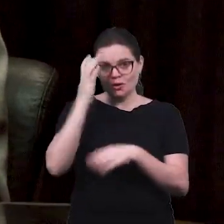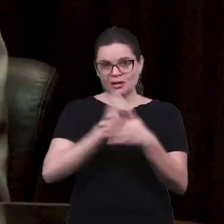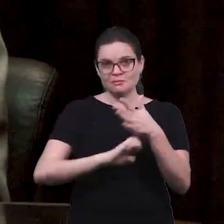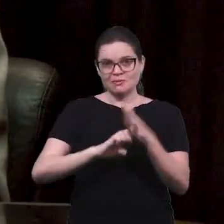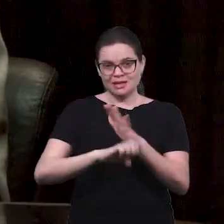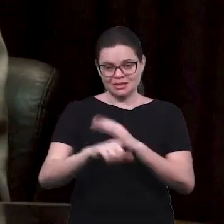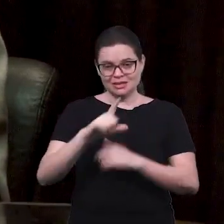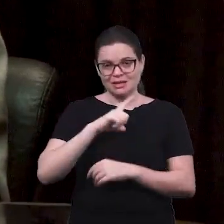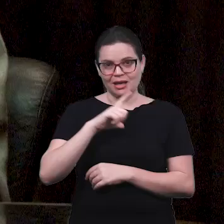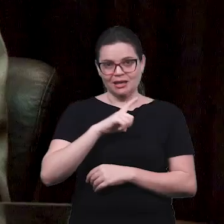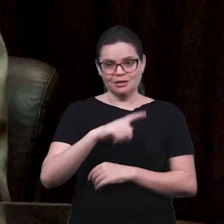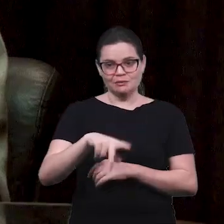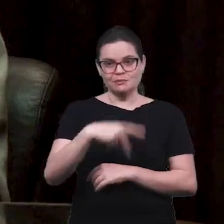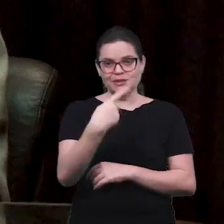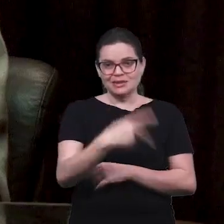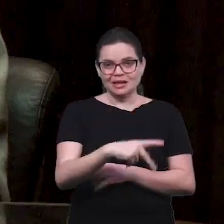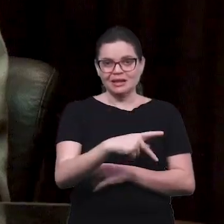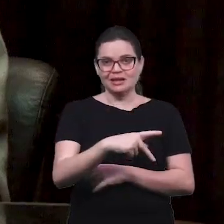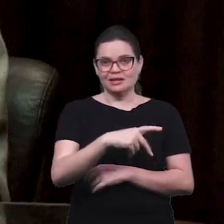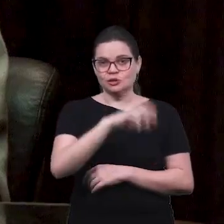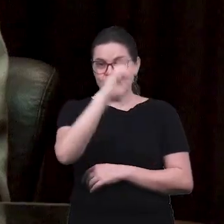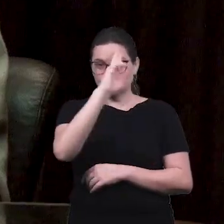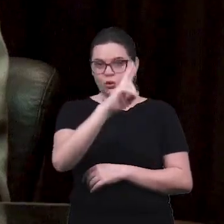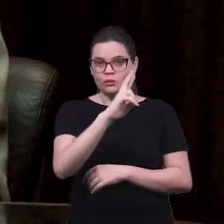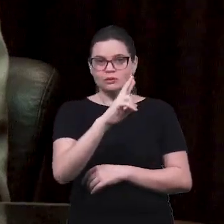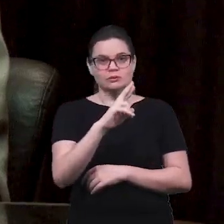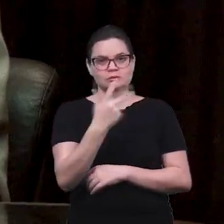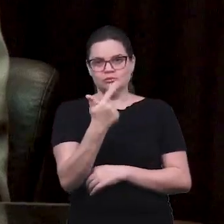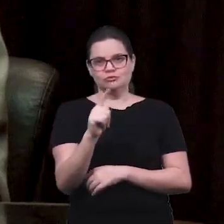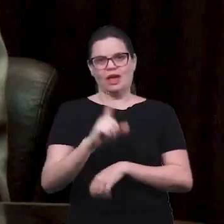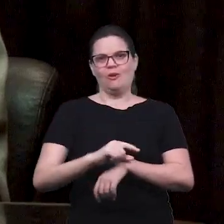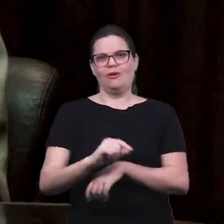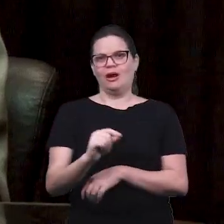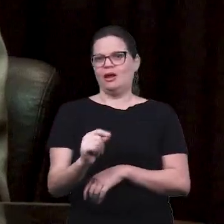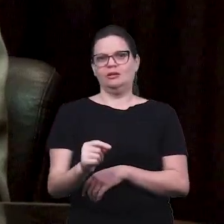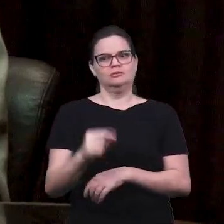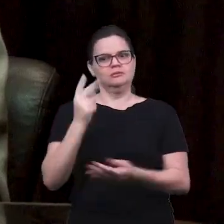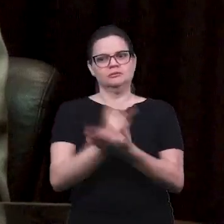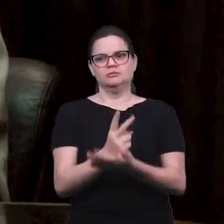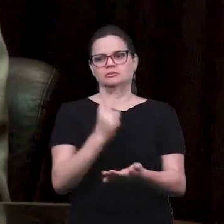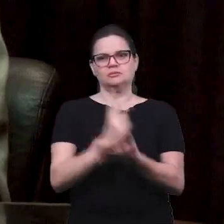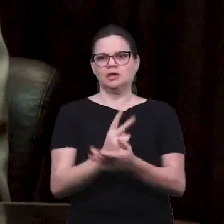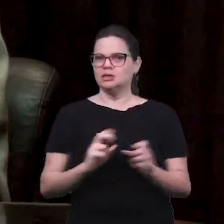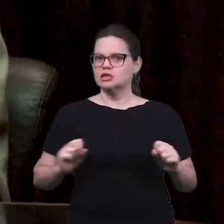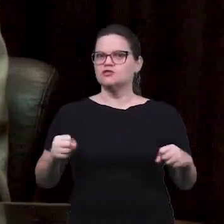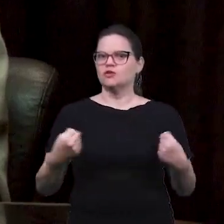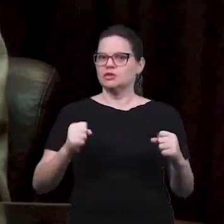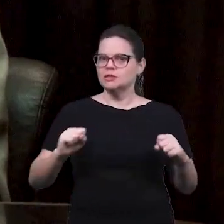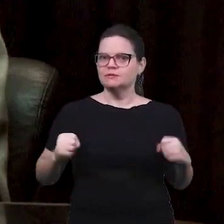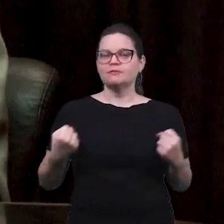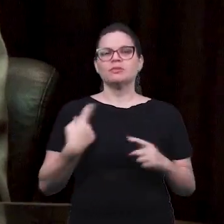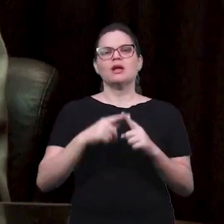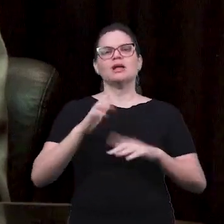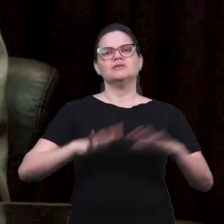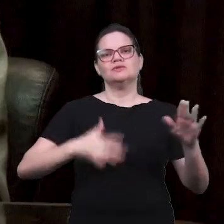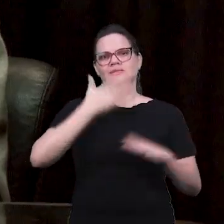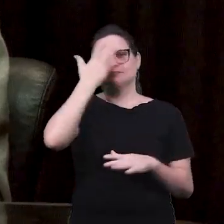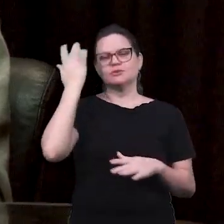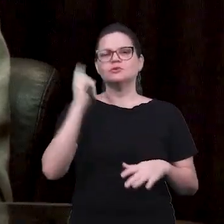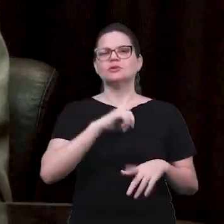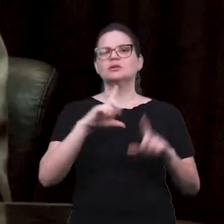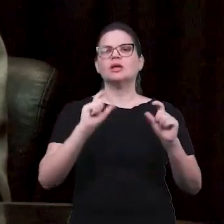dia. Então, muitas vezes as pessoas, eles assumem um negócio próprio e não fazem